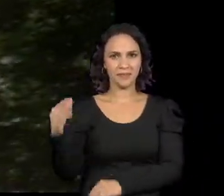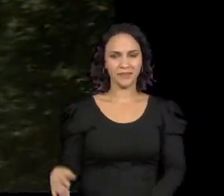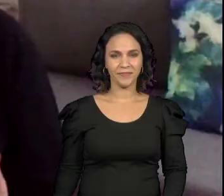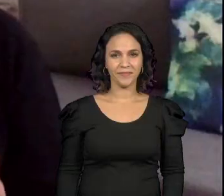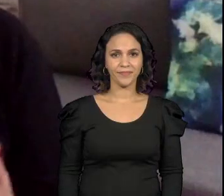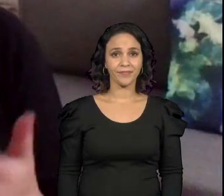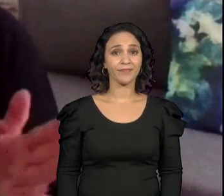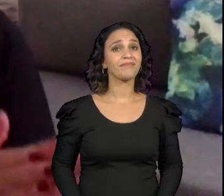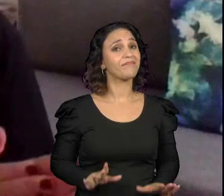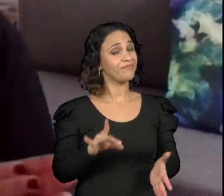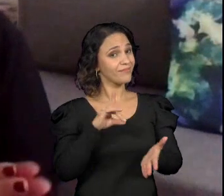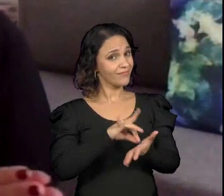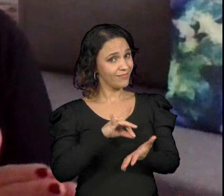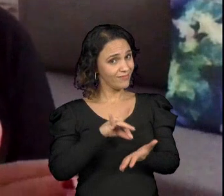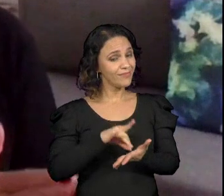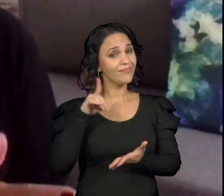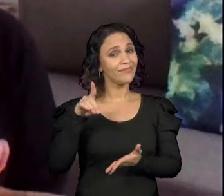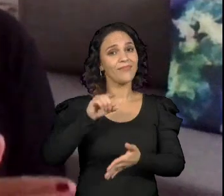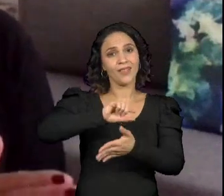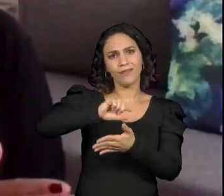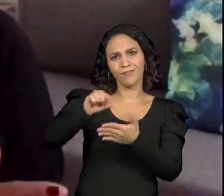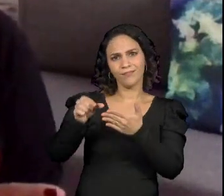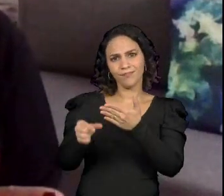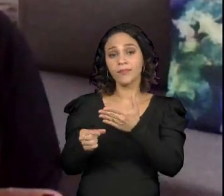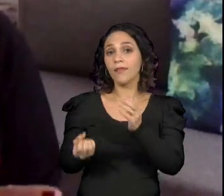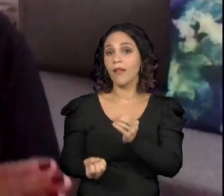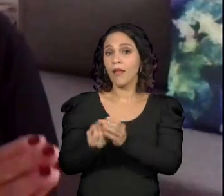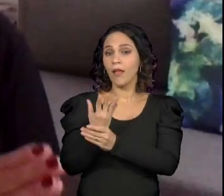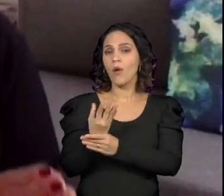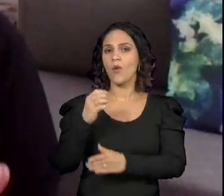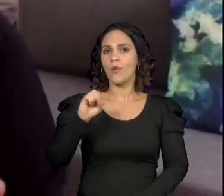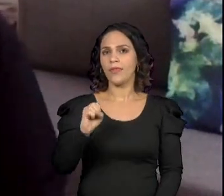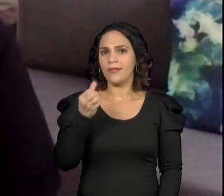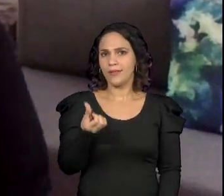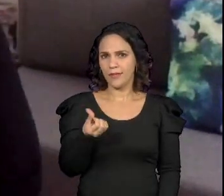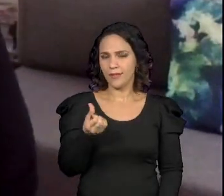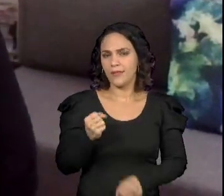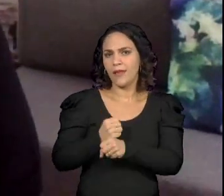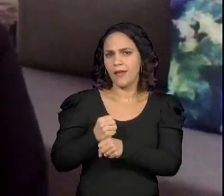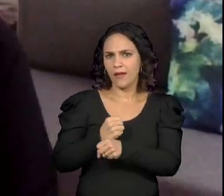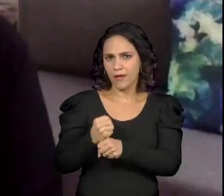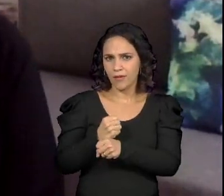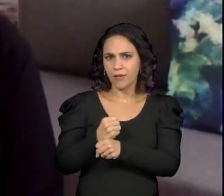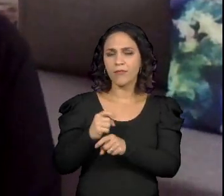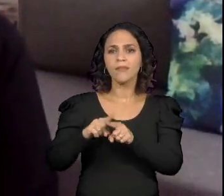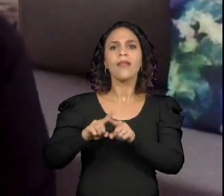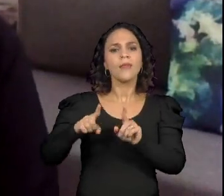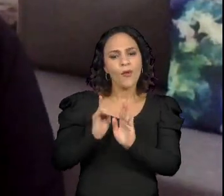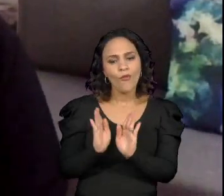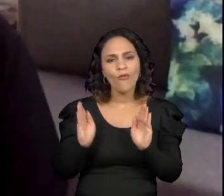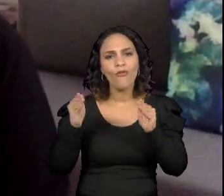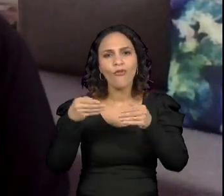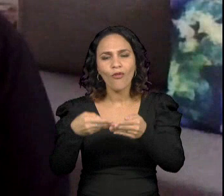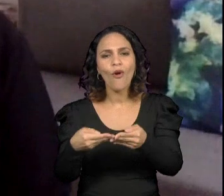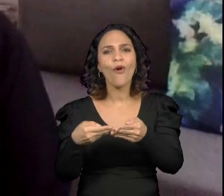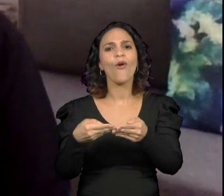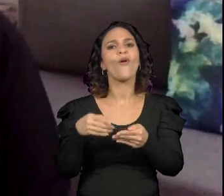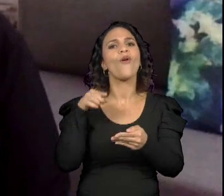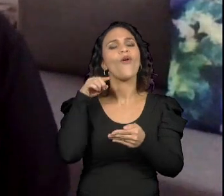Na verdade, a SOS Mata Atlântica foi criada em 86 e todo o movimento do Fórum de